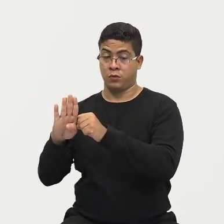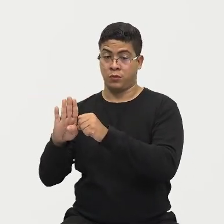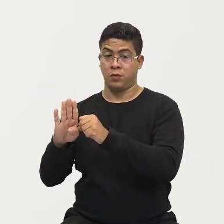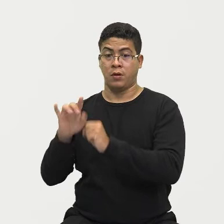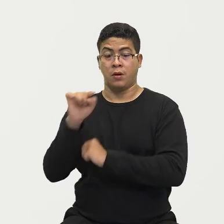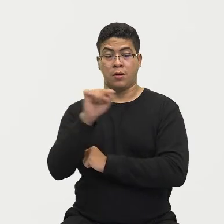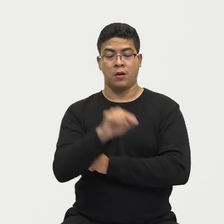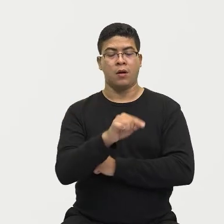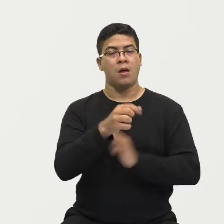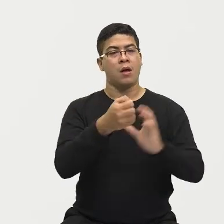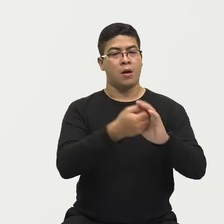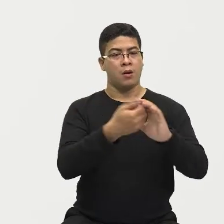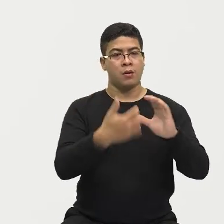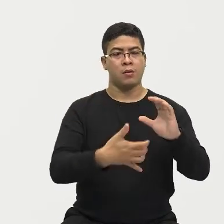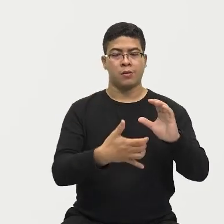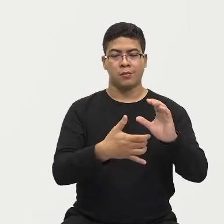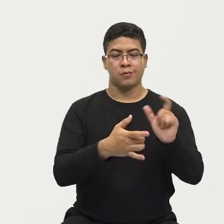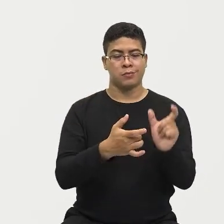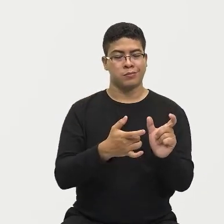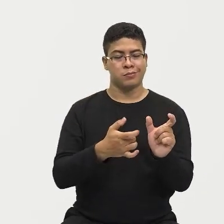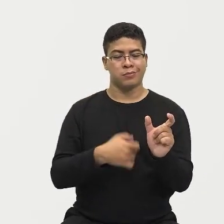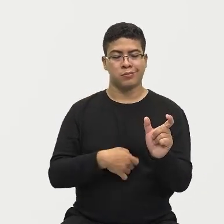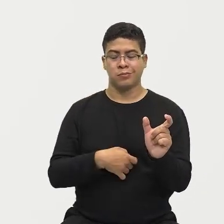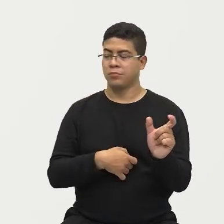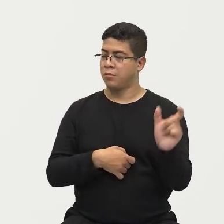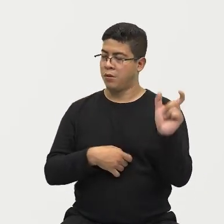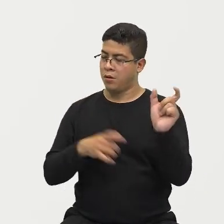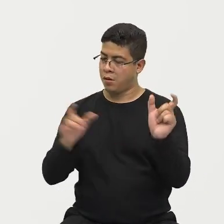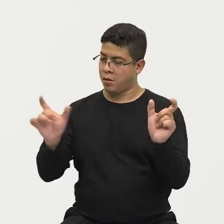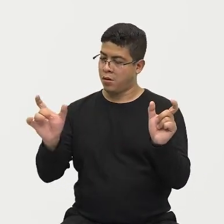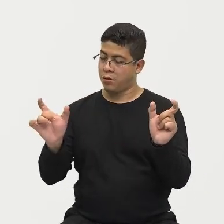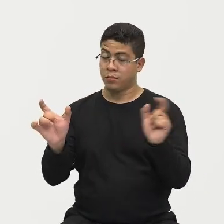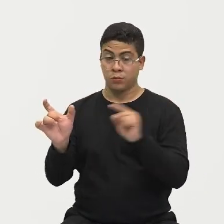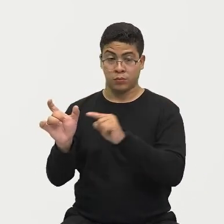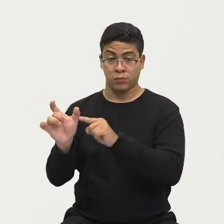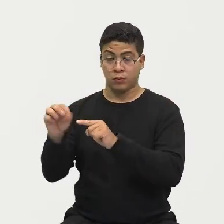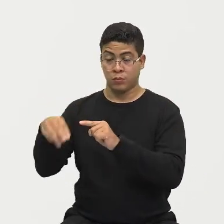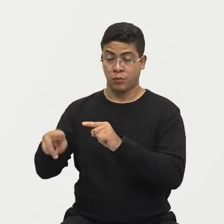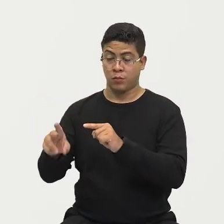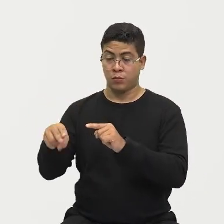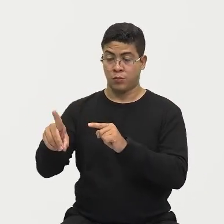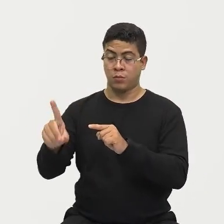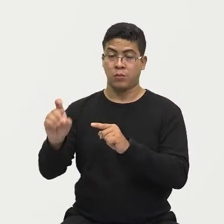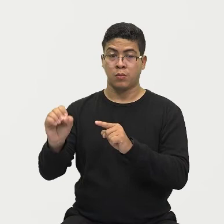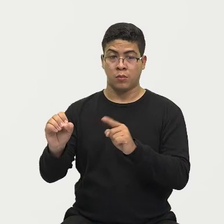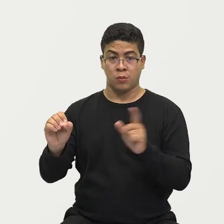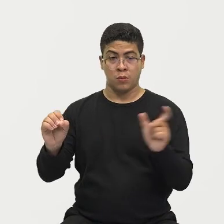temos a característica desse substantivo do mundo. Qual é a característica dele? Triste.